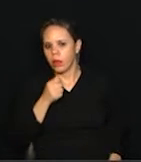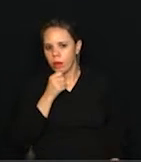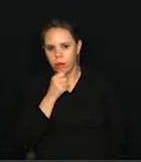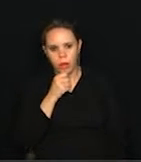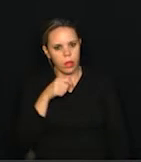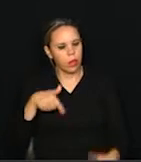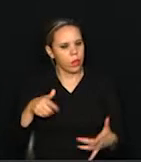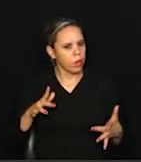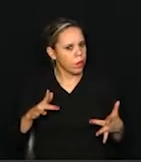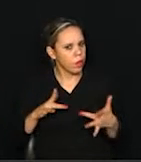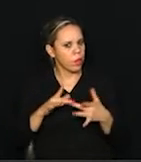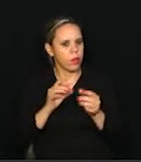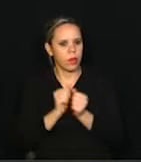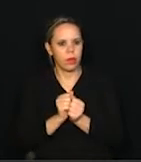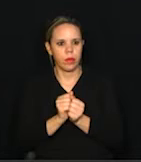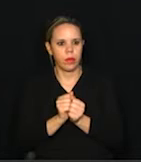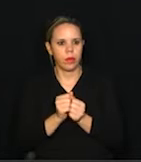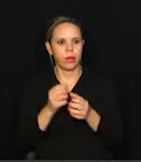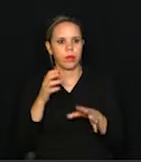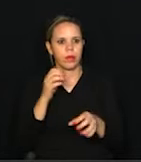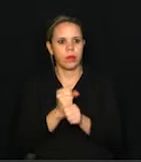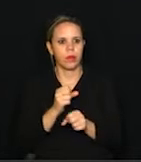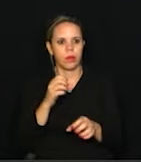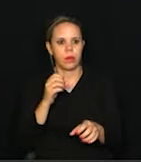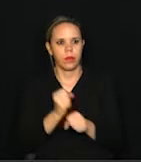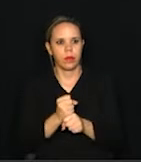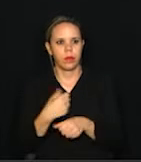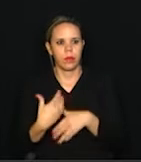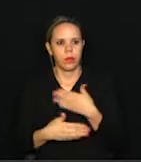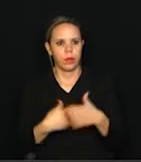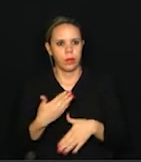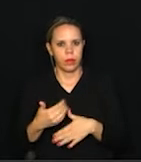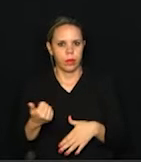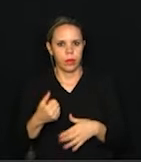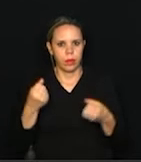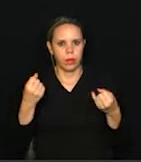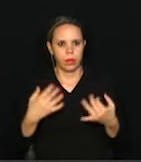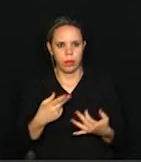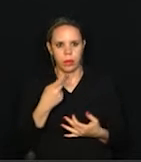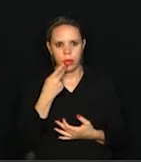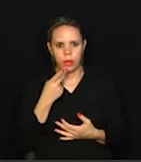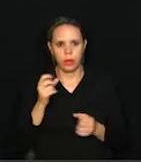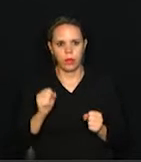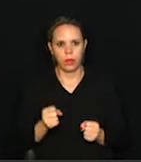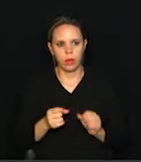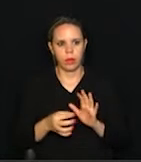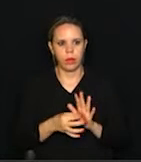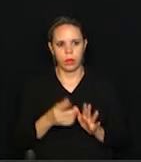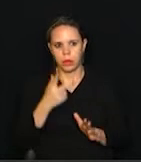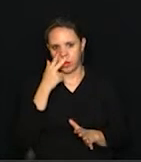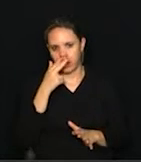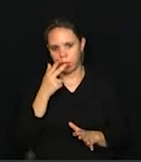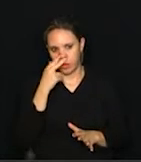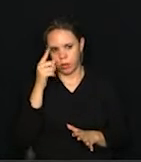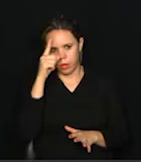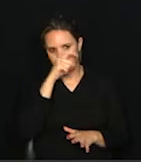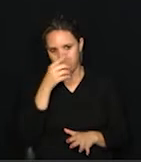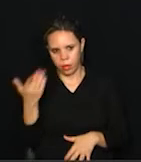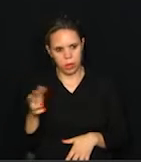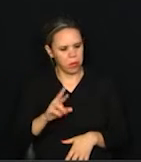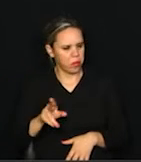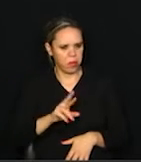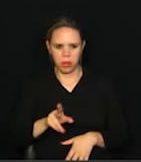diretamente ligado à contabilidade diária, numa primeira abordagem, pode parecer bastante complexo, mas não